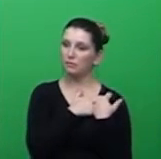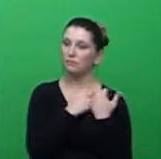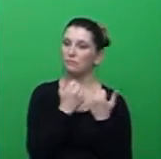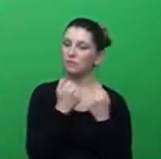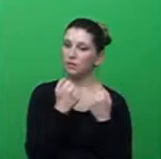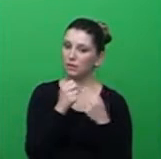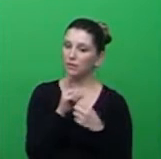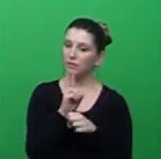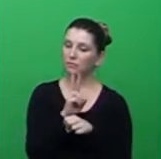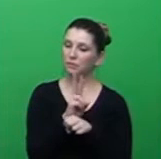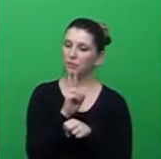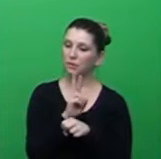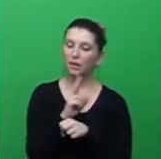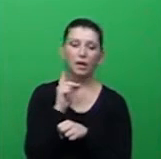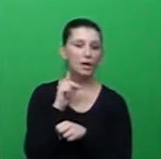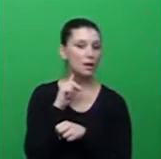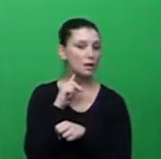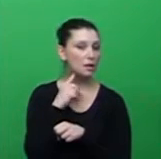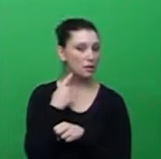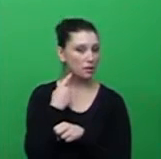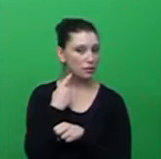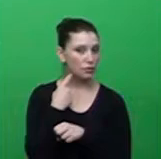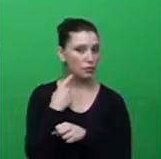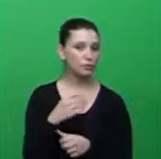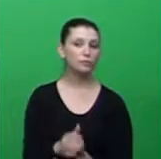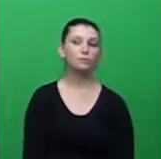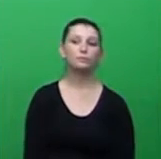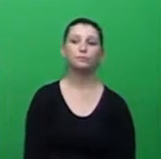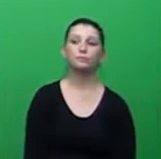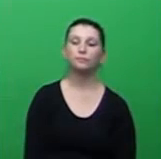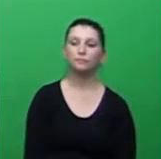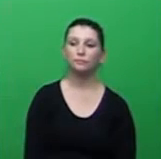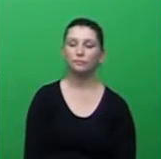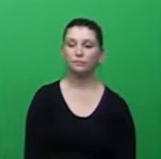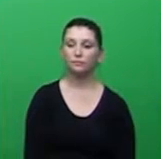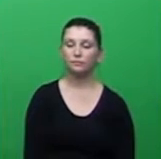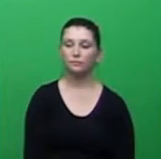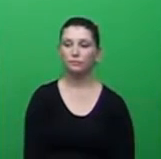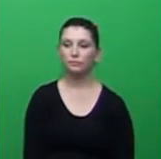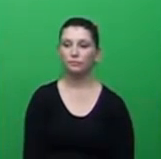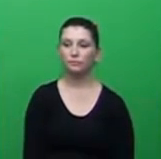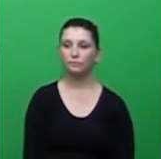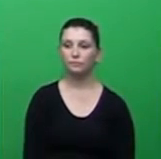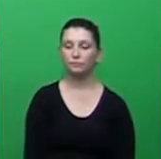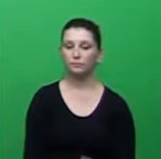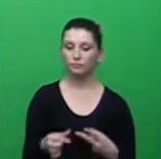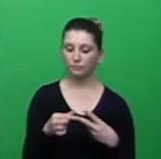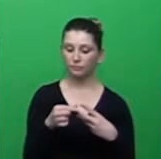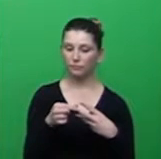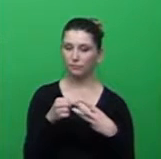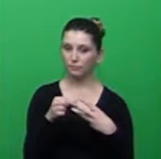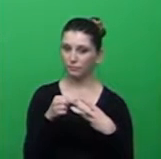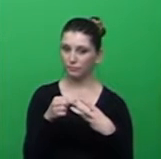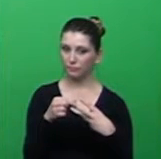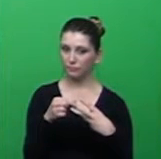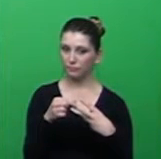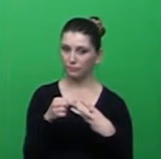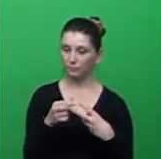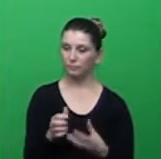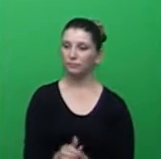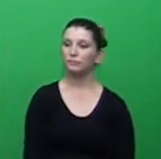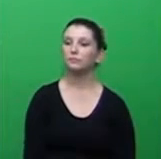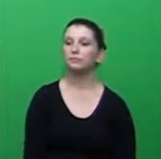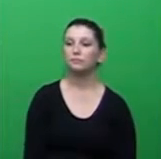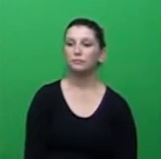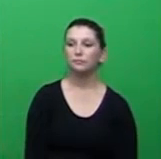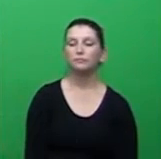destino e direcionamento do lixo. Então, primeiro ponto. Segundo ponto, quando você fala